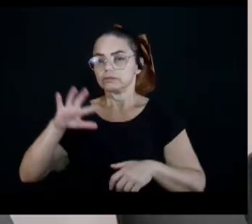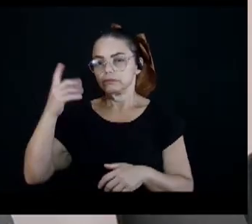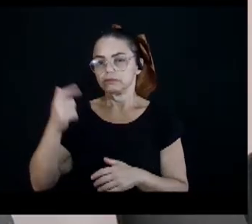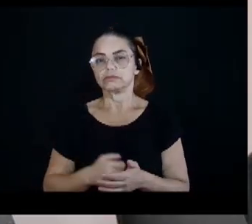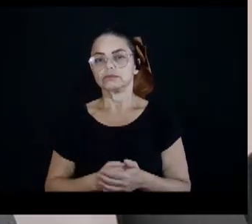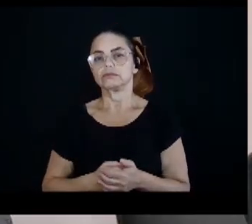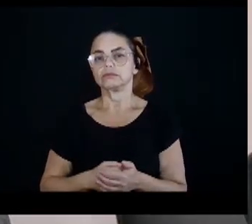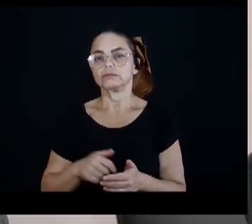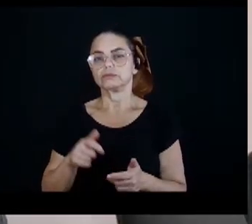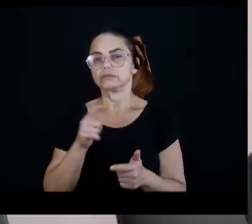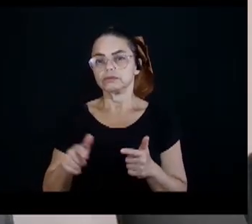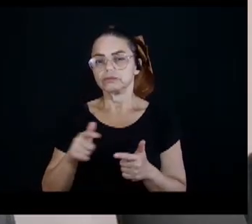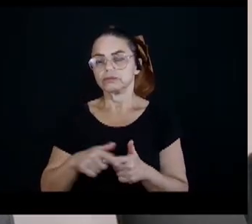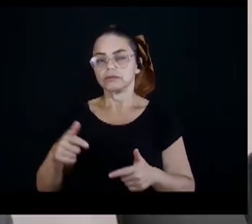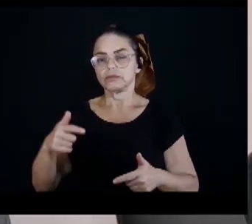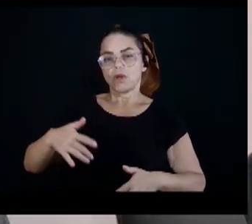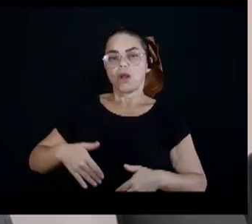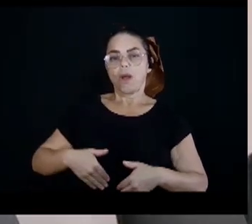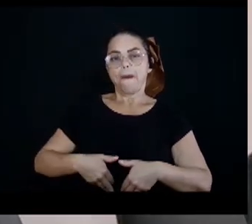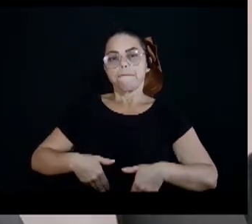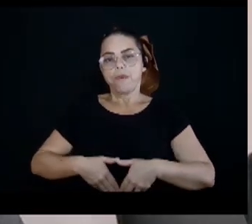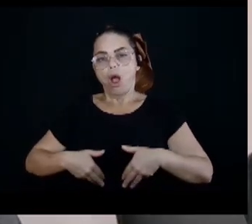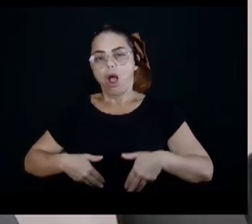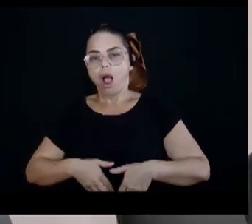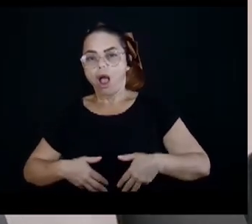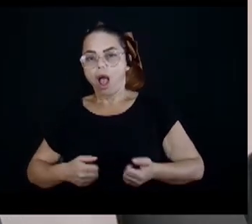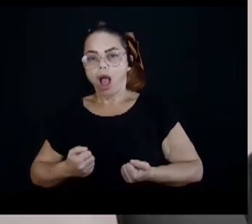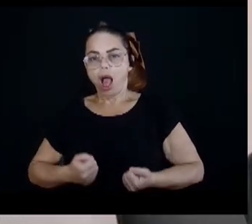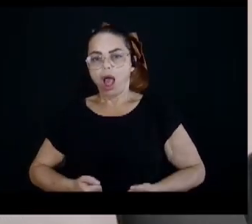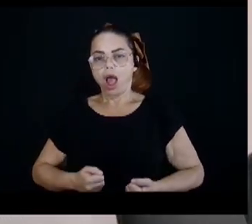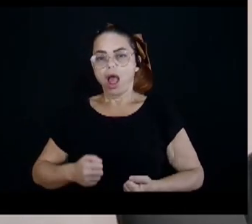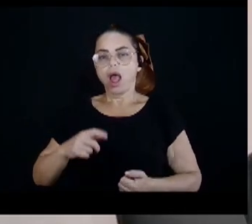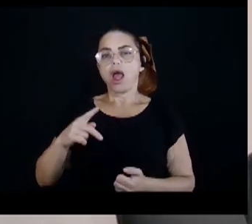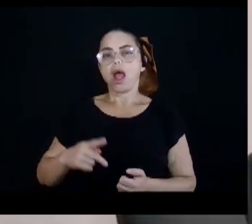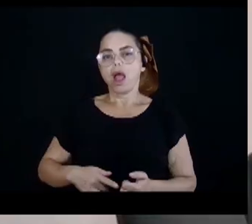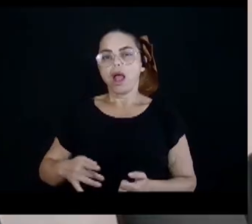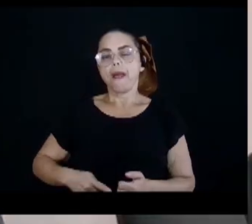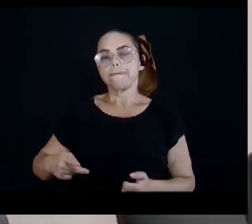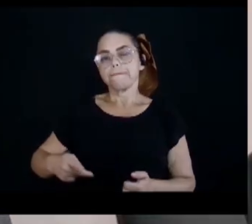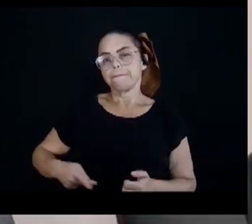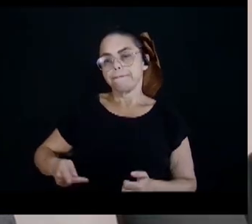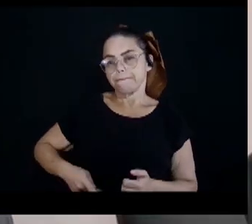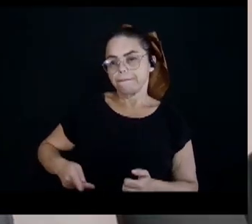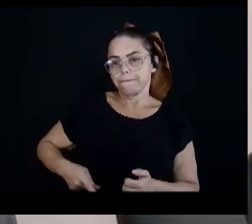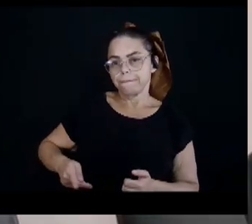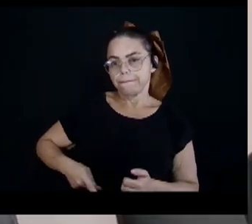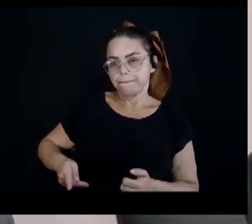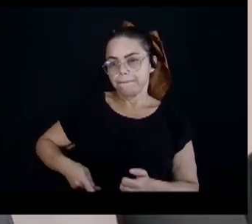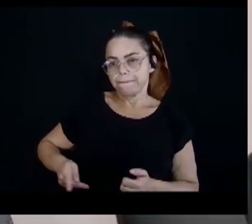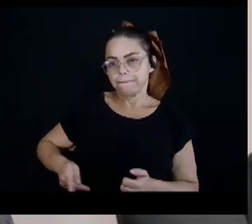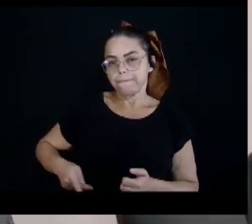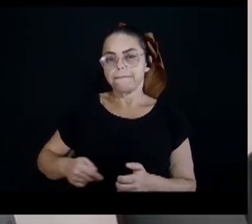estomacais, rim, sobrecarga de pâncreas, quem tem pedra no rim, talvez não possa usar.